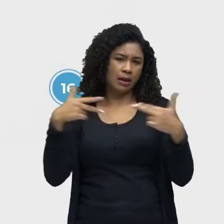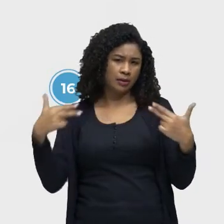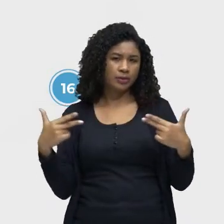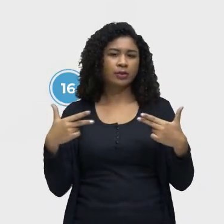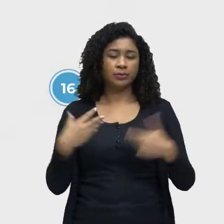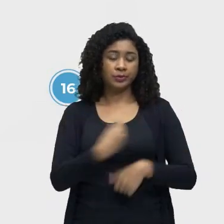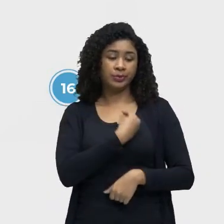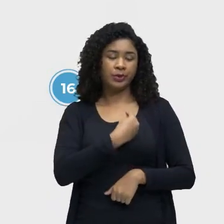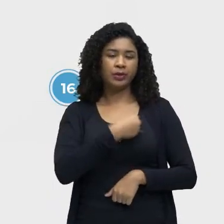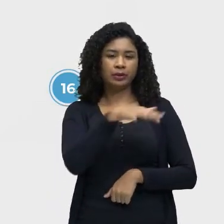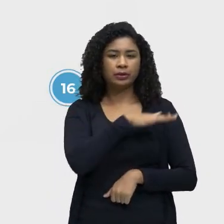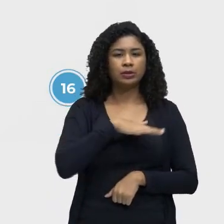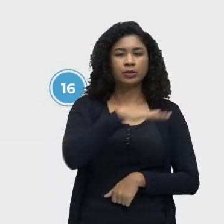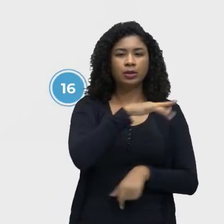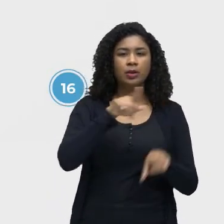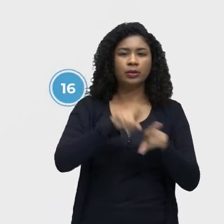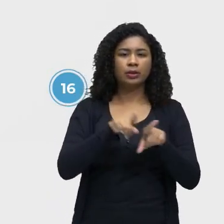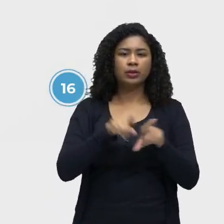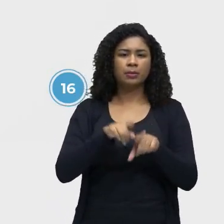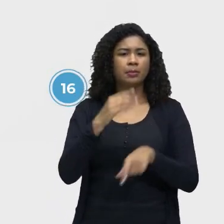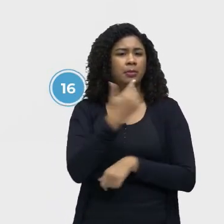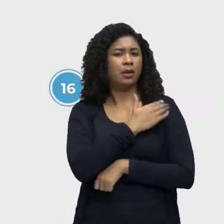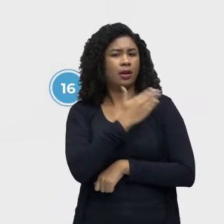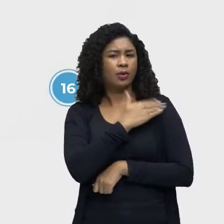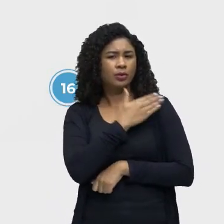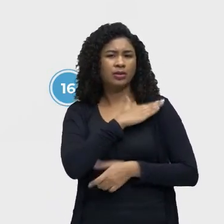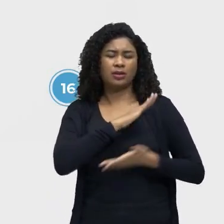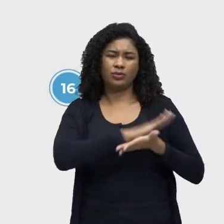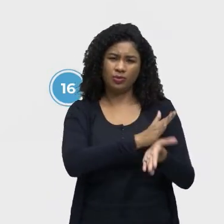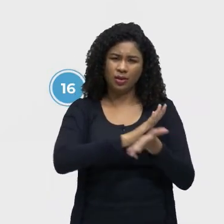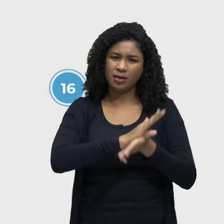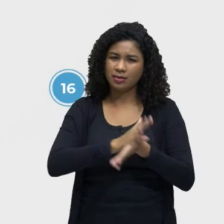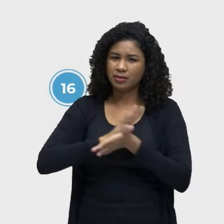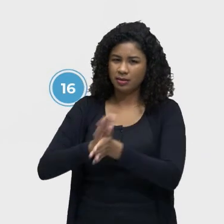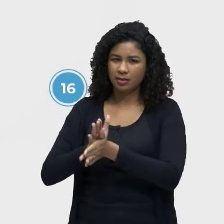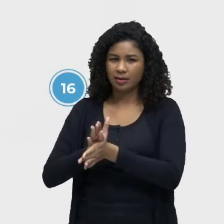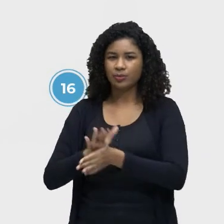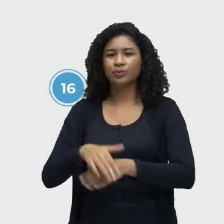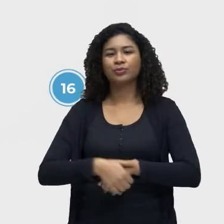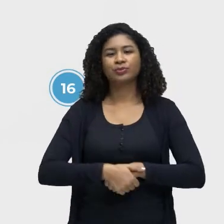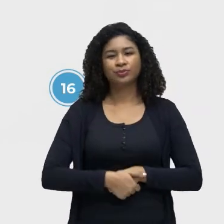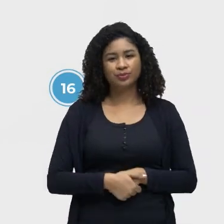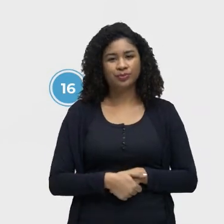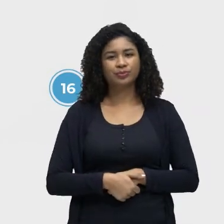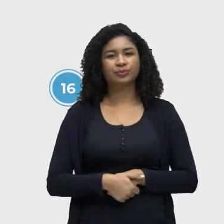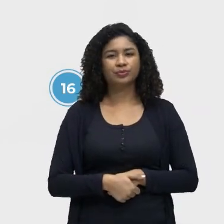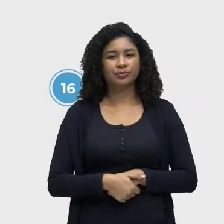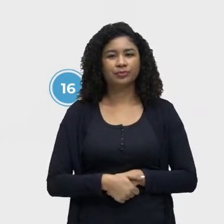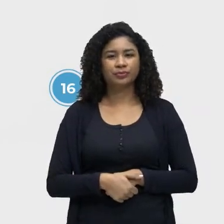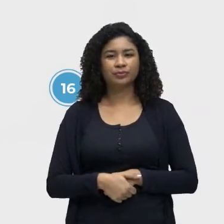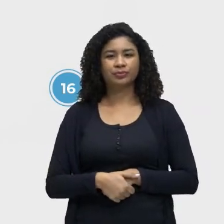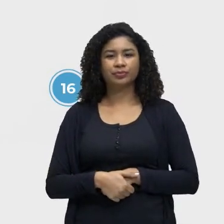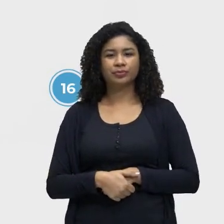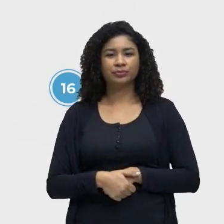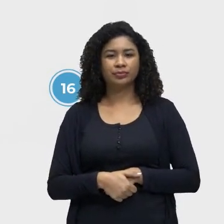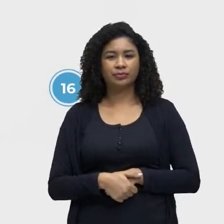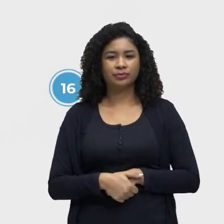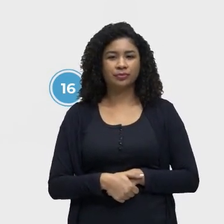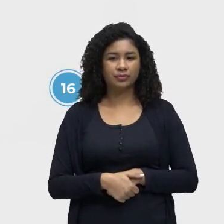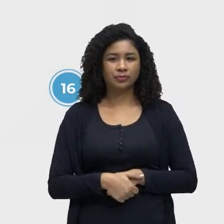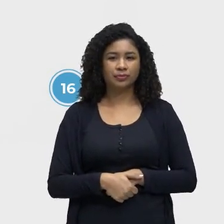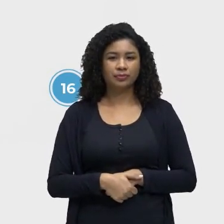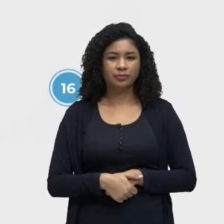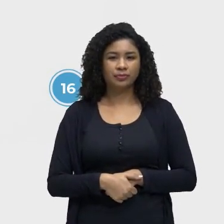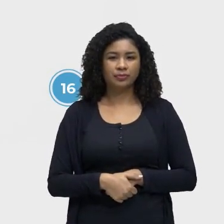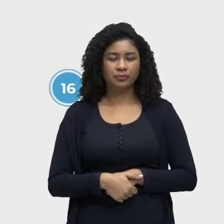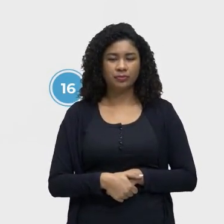e a prática de racismo em relação às etnias e ou às raças, que estão ligadas ao nacionalismo e à